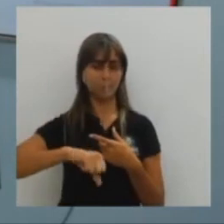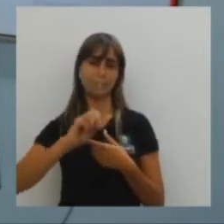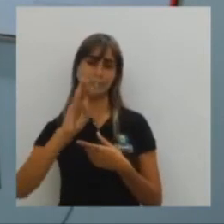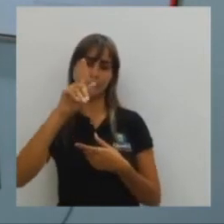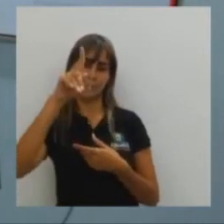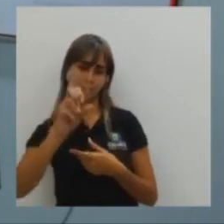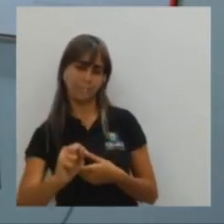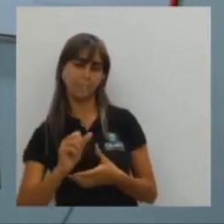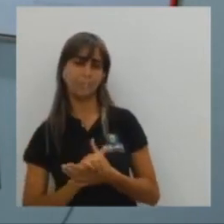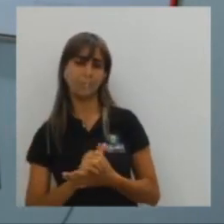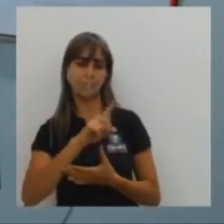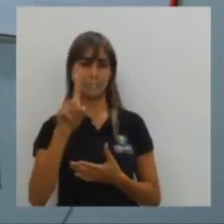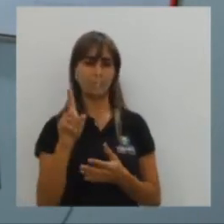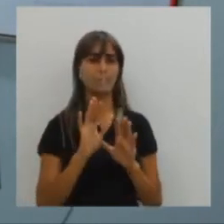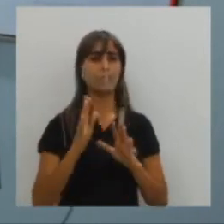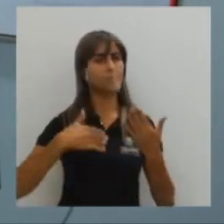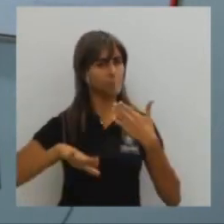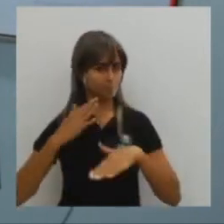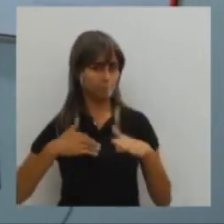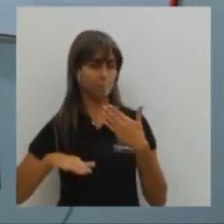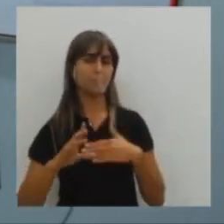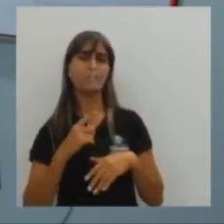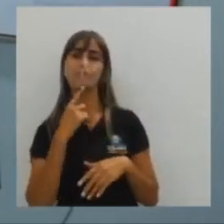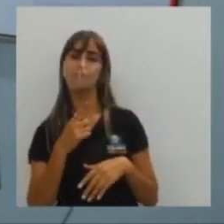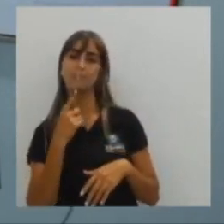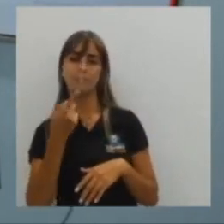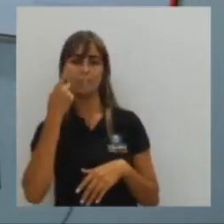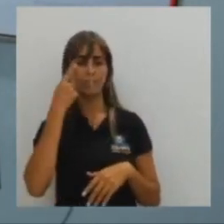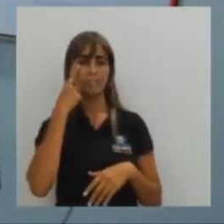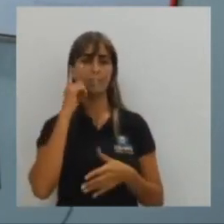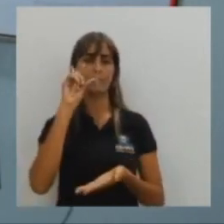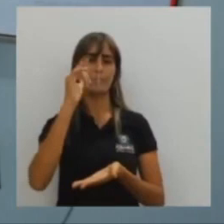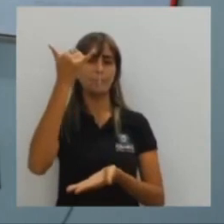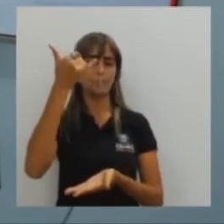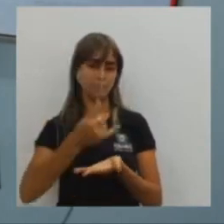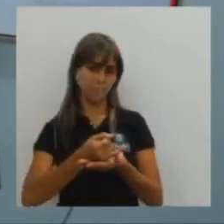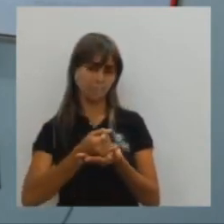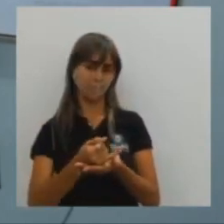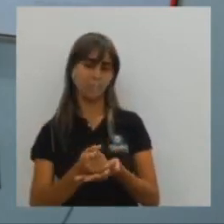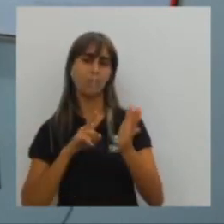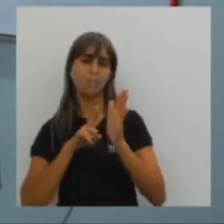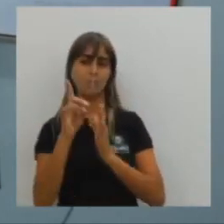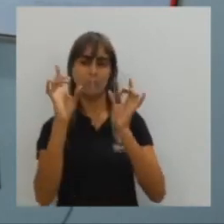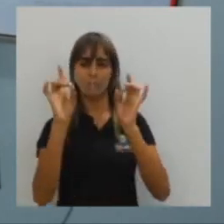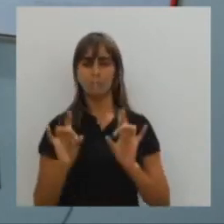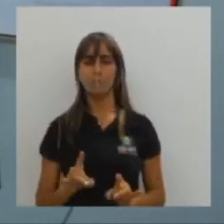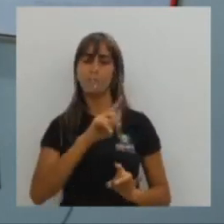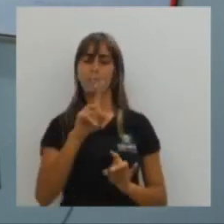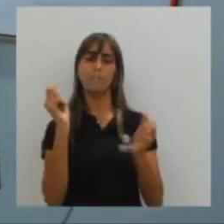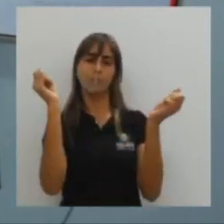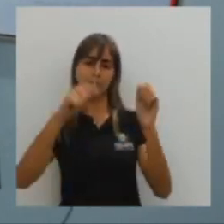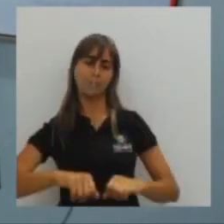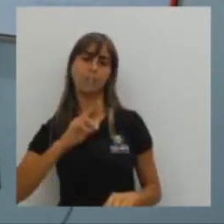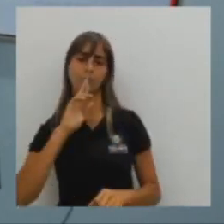Beleza? Vocês, tá tudo tranquilo por enquanto? Alguma dúvida? Deixa eu dar uma olhadinha aqui no Conecta aí, tá certo? Se tem alguma pergunta específica de vocês que eu